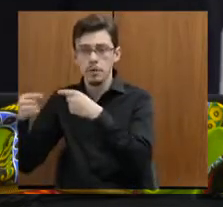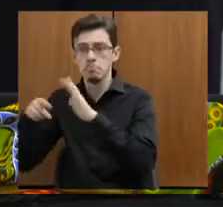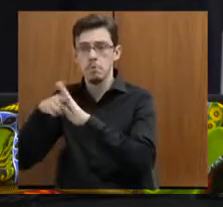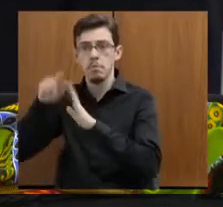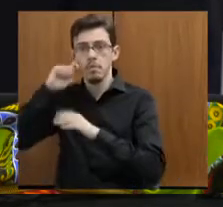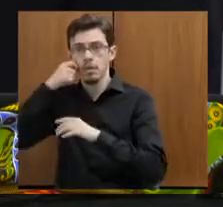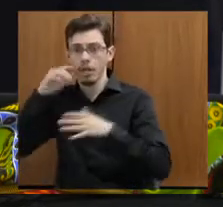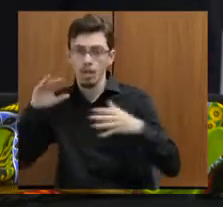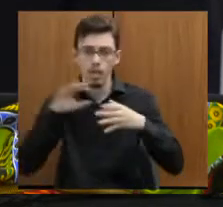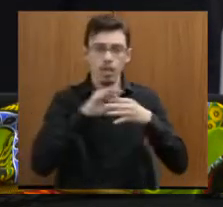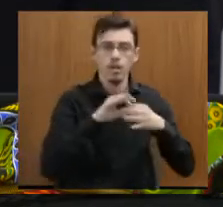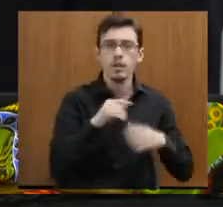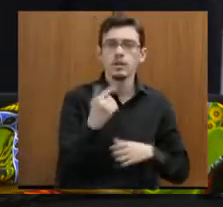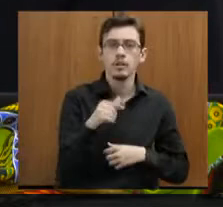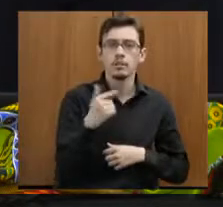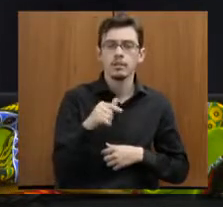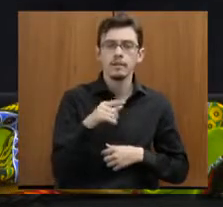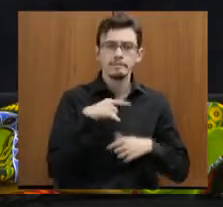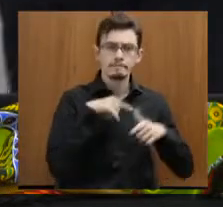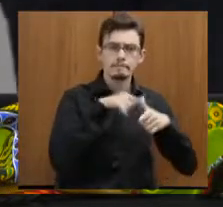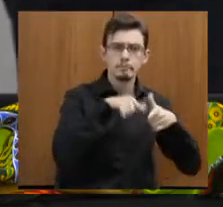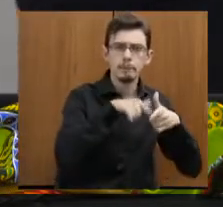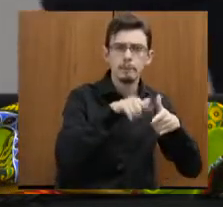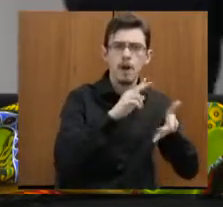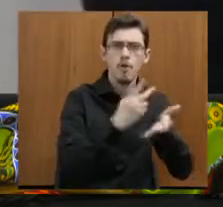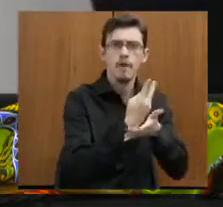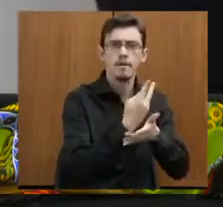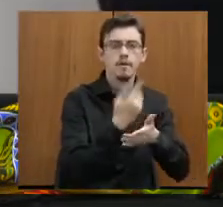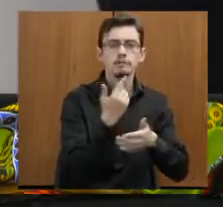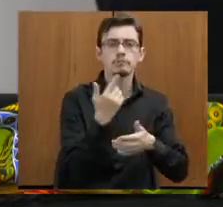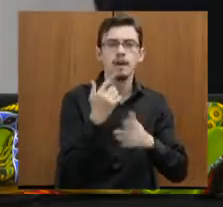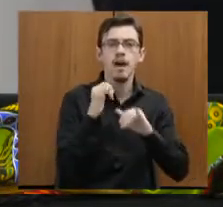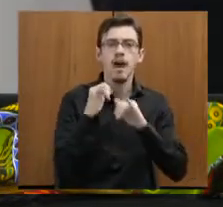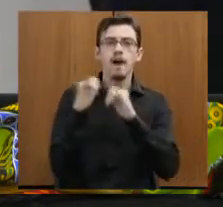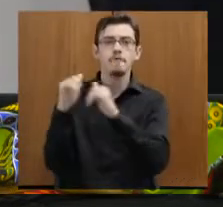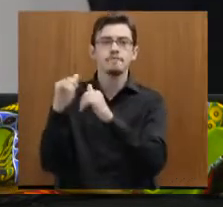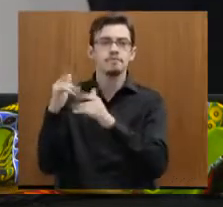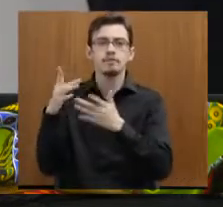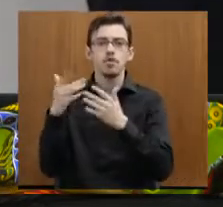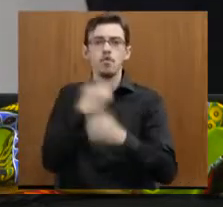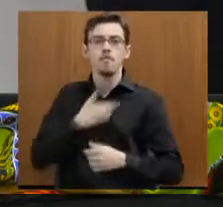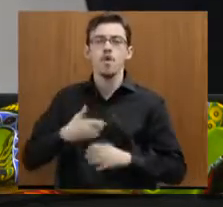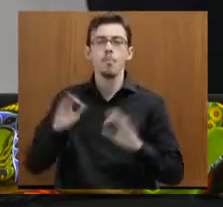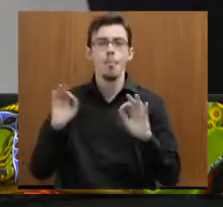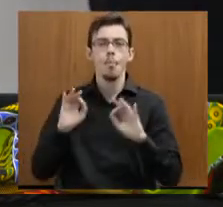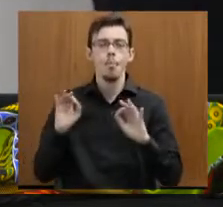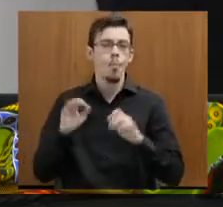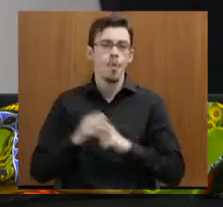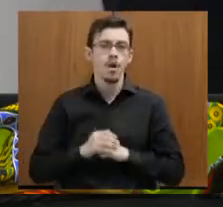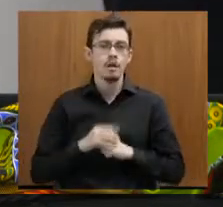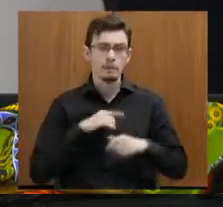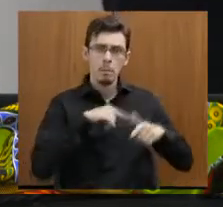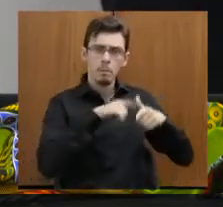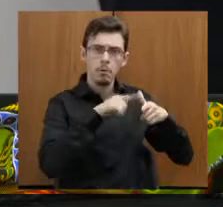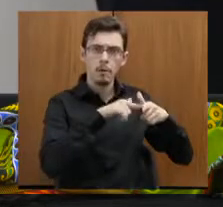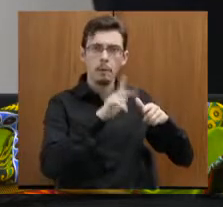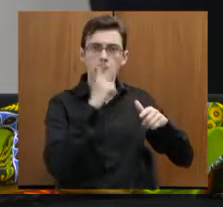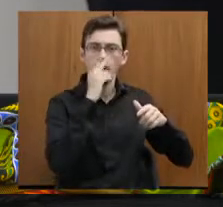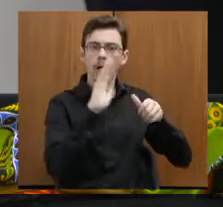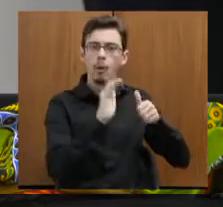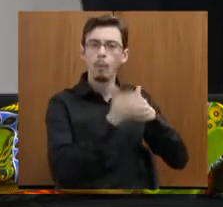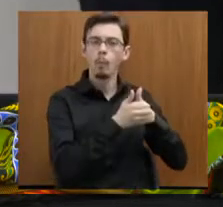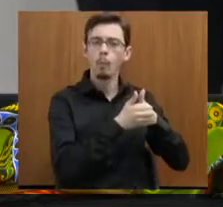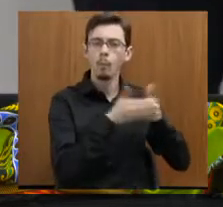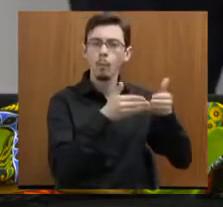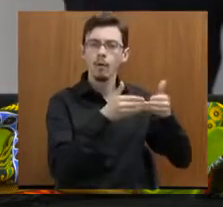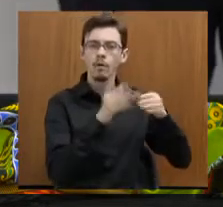EA sua notificação dos casos a subnotificação dos casos os indícios de que é